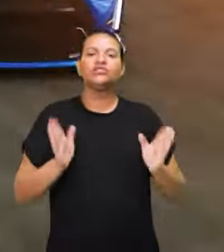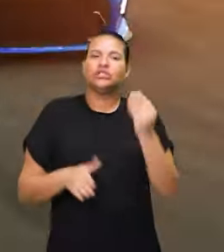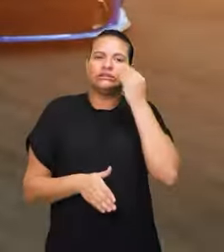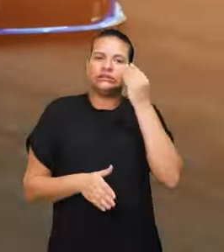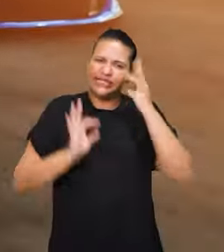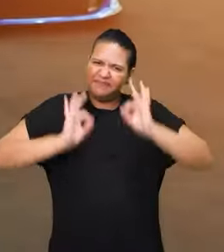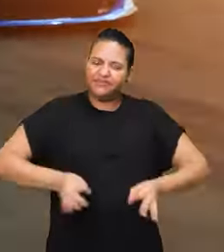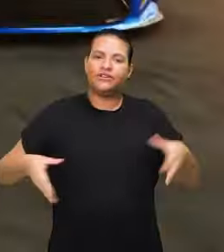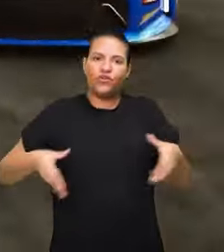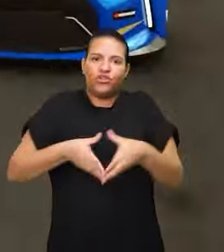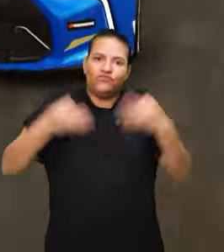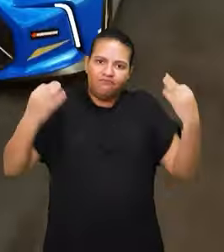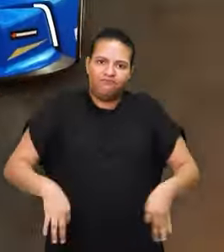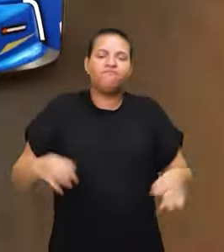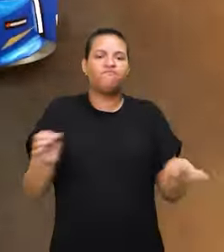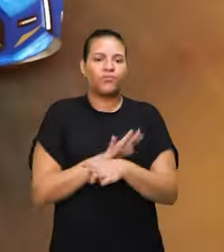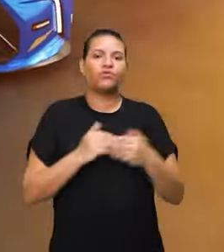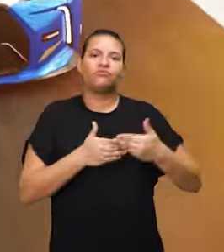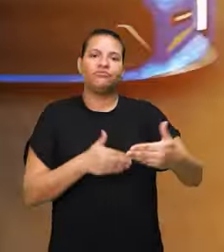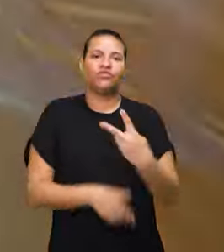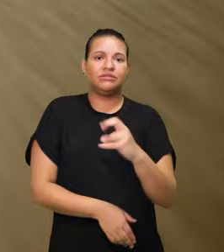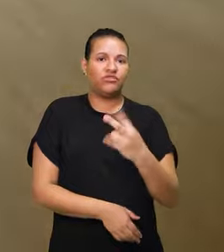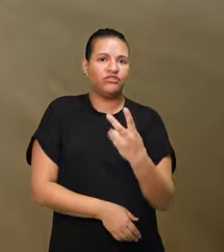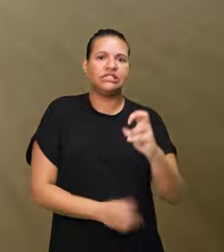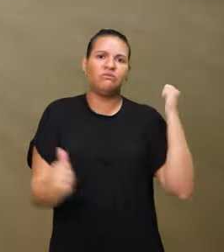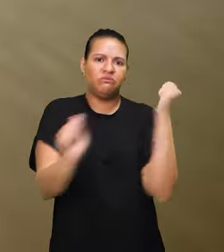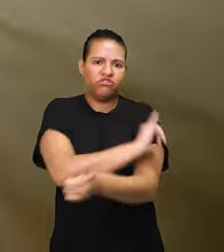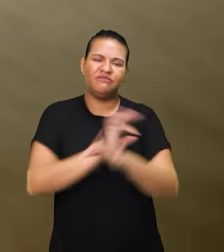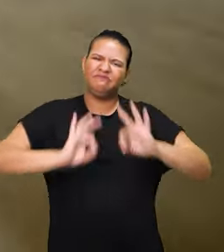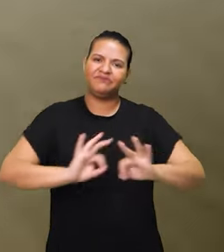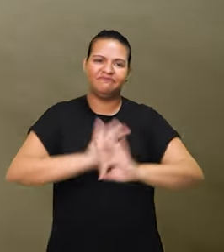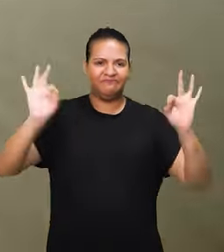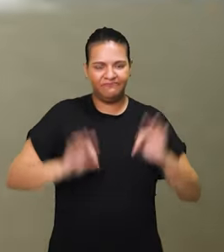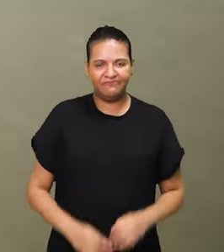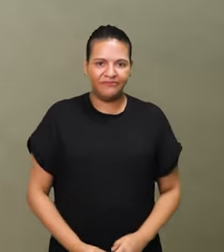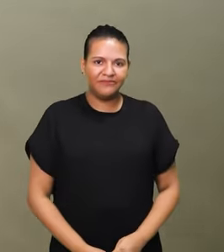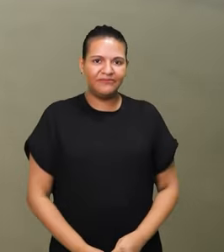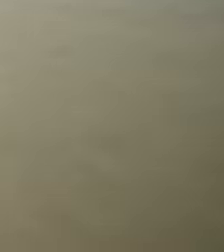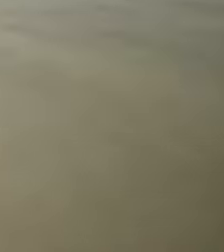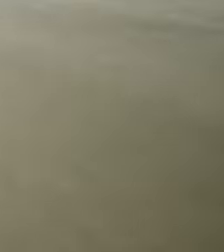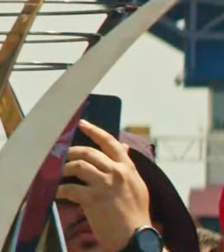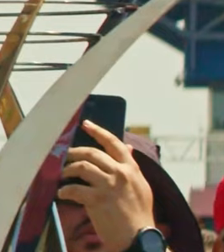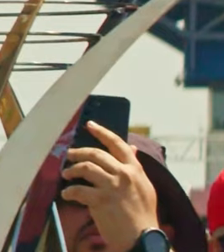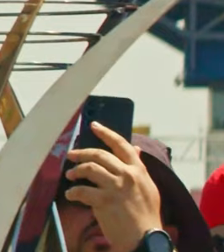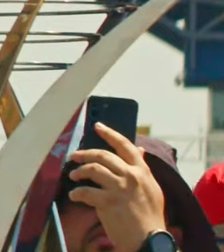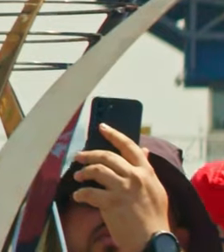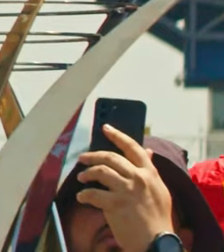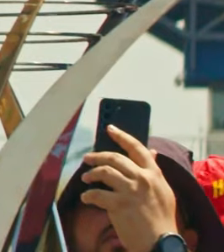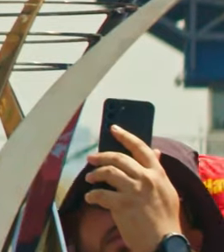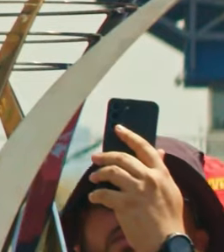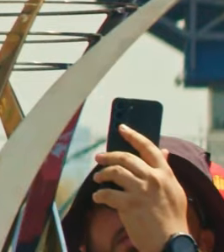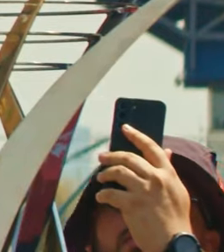um poder nos testes coletivos tá com seu carro e a gente garantiu uma temporada de 25 minut promissor vesse a pista de corrida de frente há